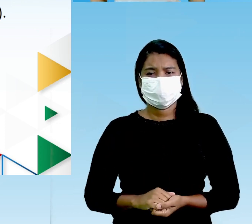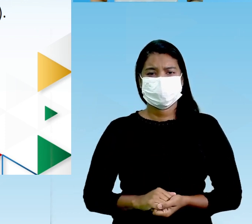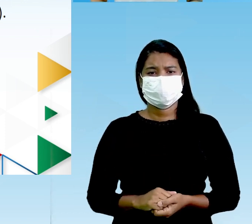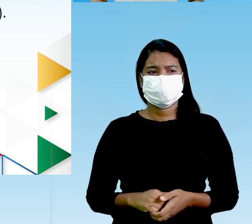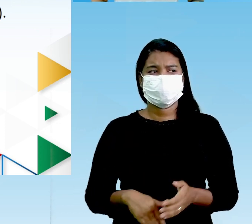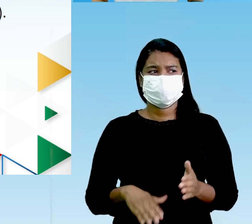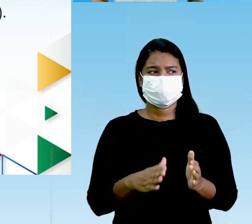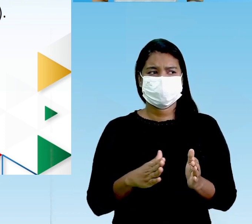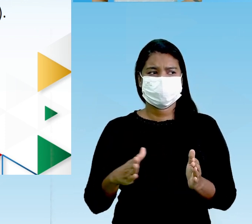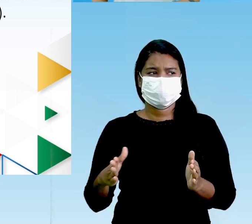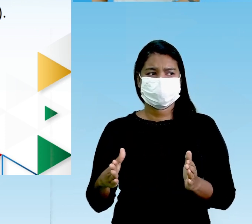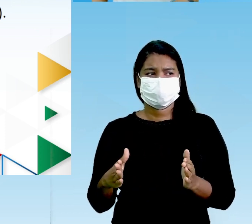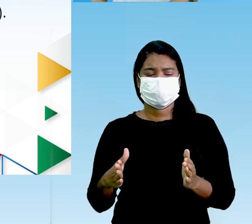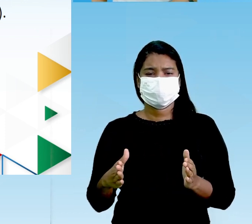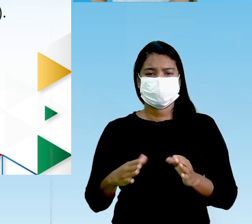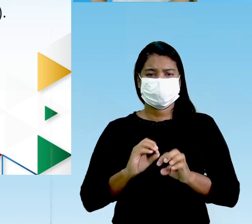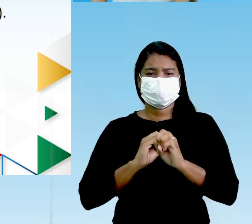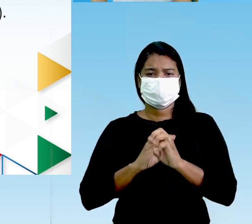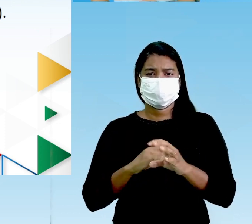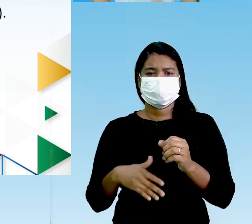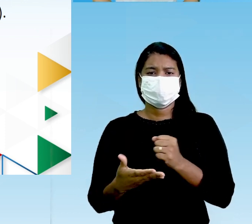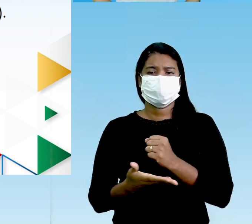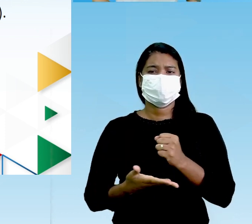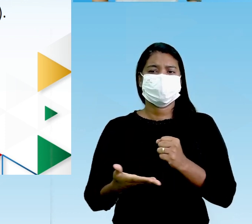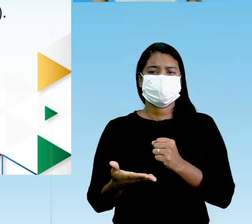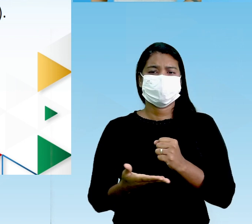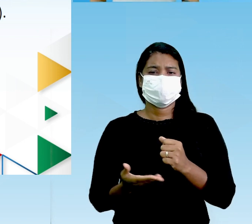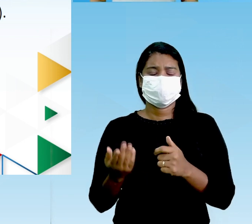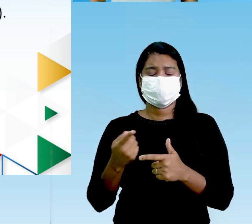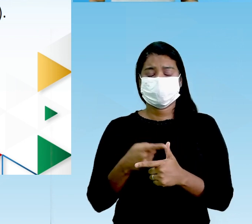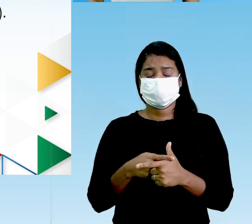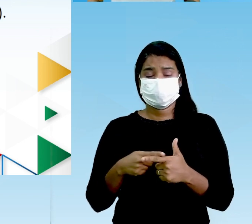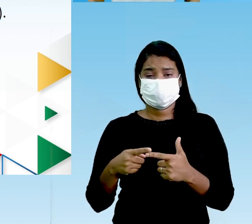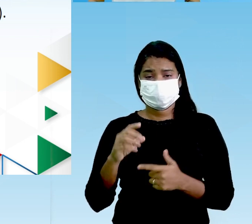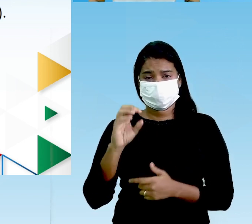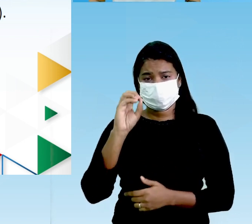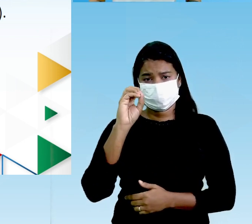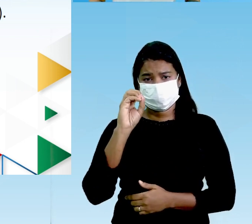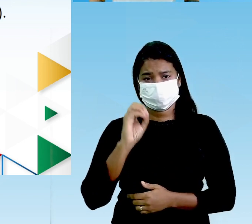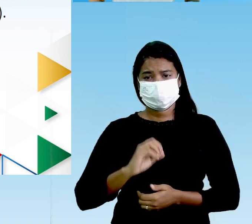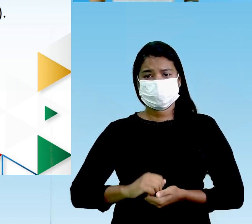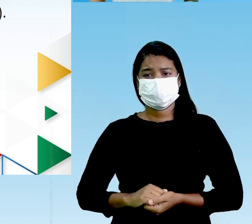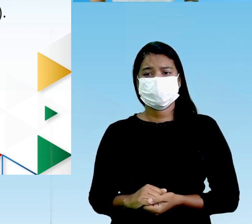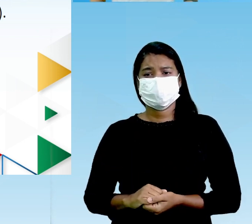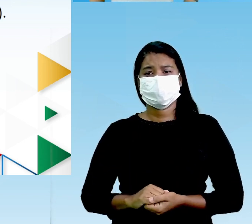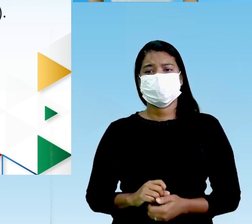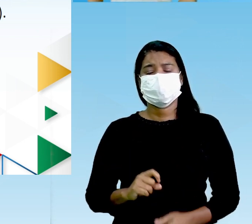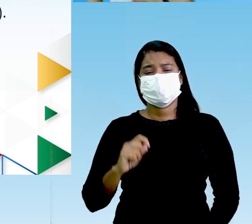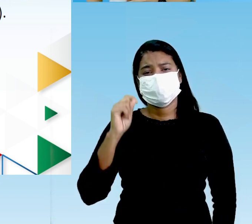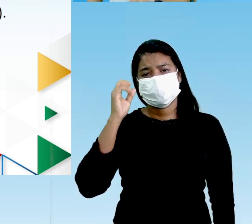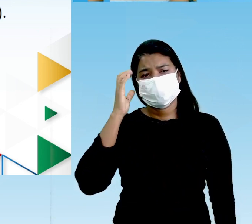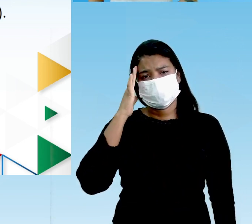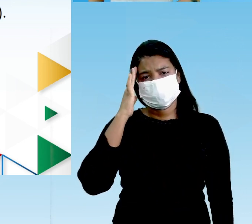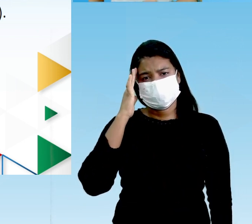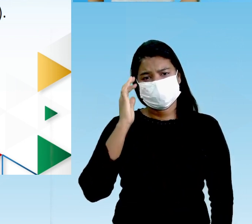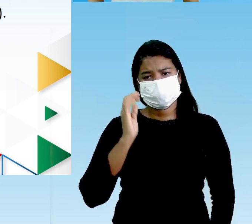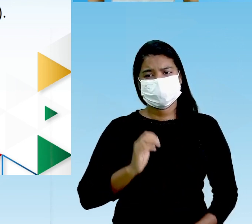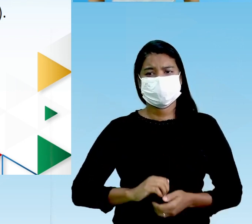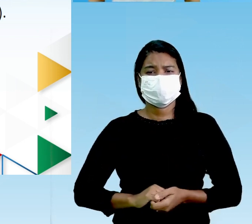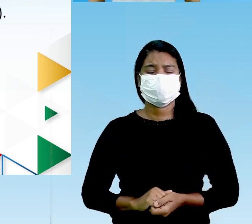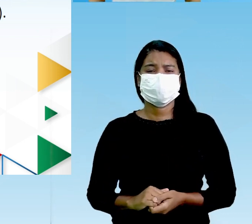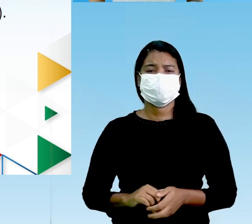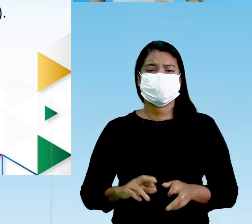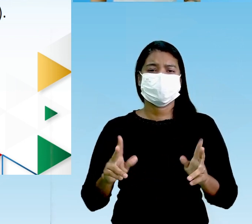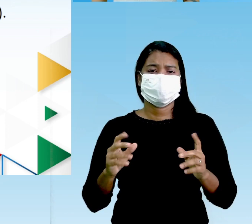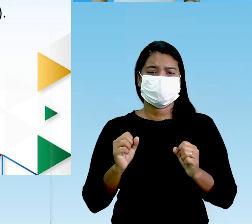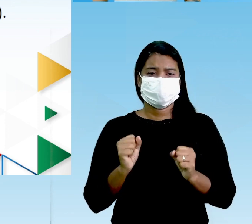período da educação básica, não é permitido que você divida por 0. Tá tranquilo? Deu para entender? Mas o contrário